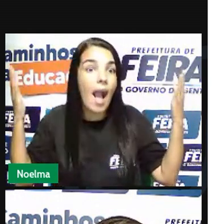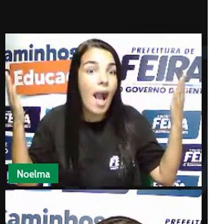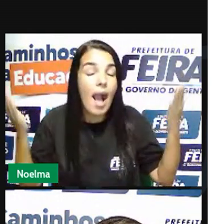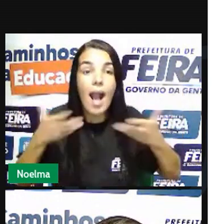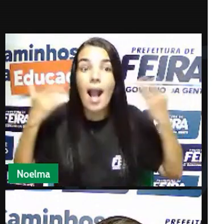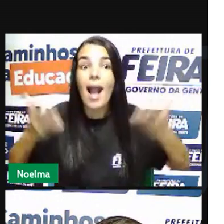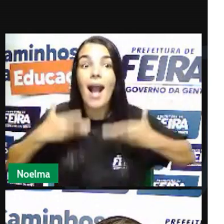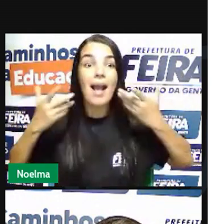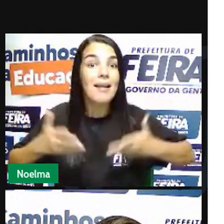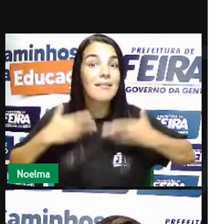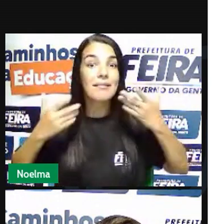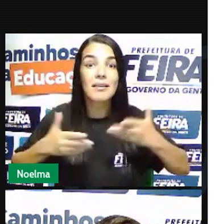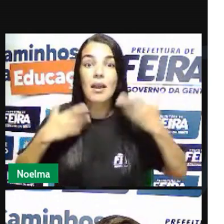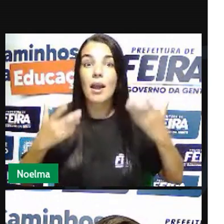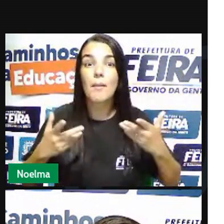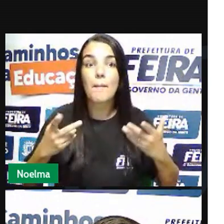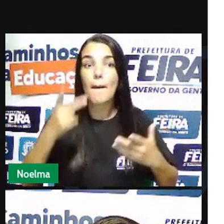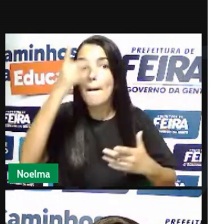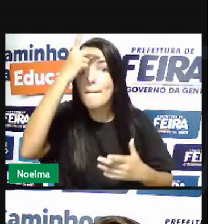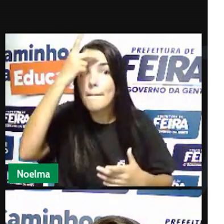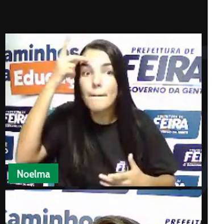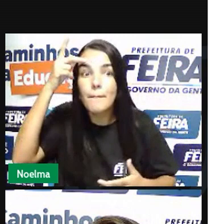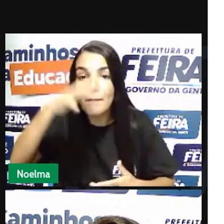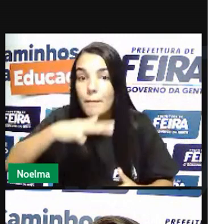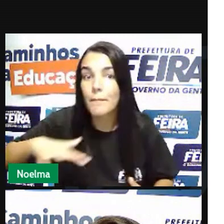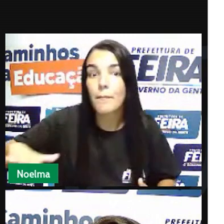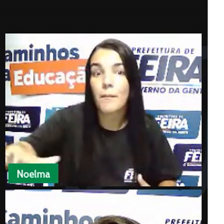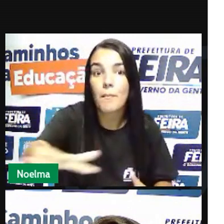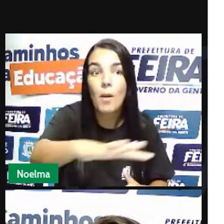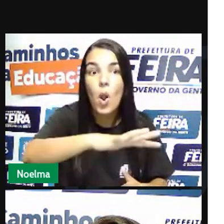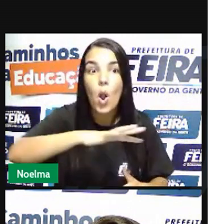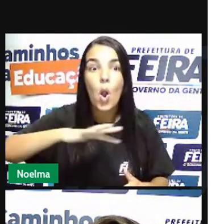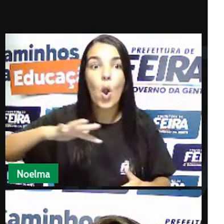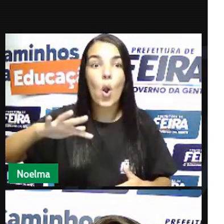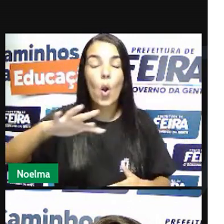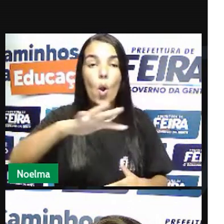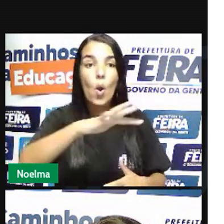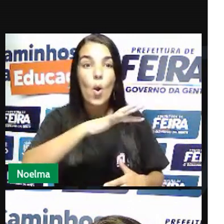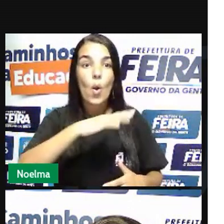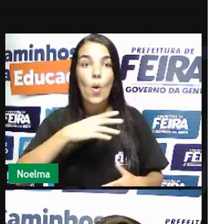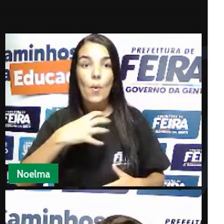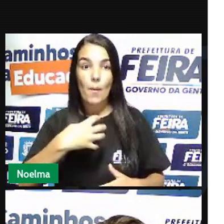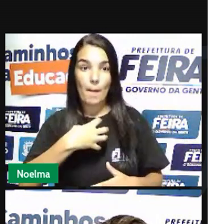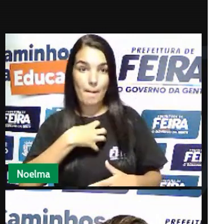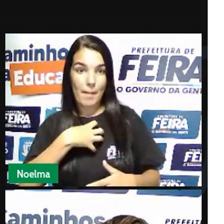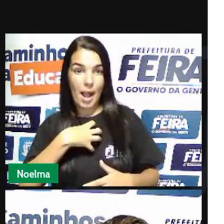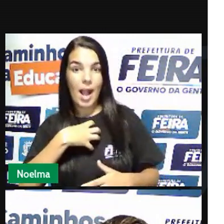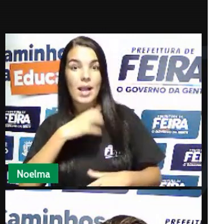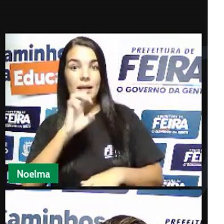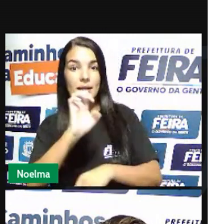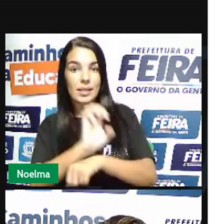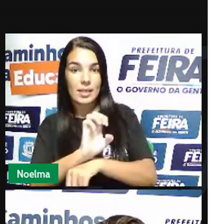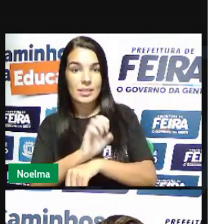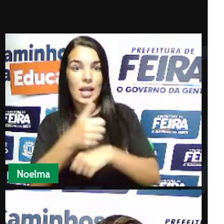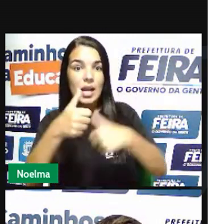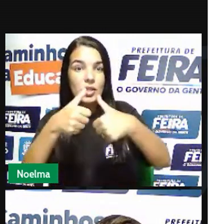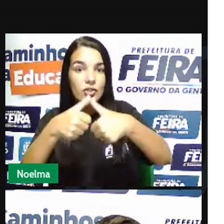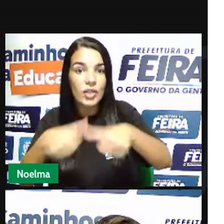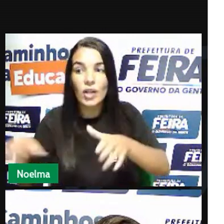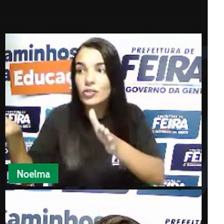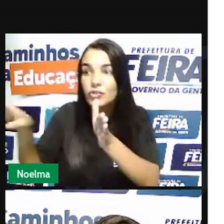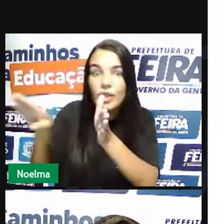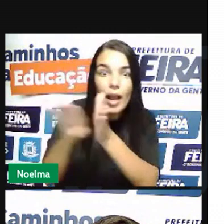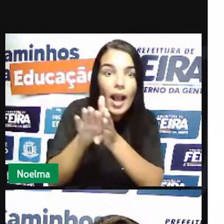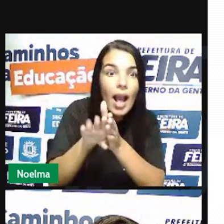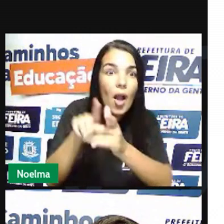Animai-vos, povo baiense, que na época eles chamavam os baianos de baiense, que está por chegar